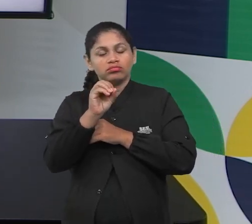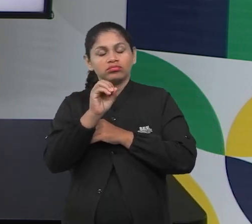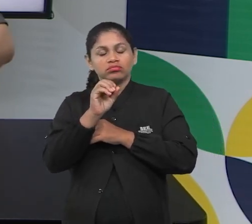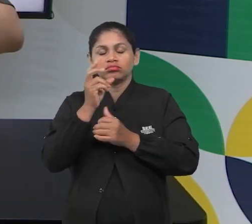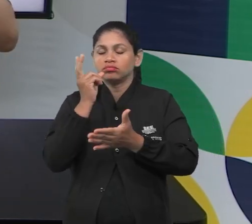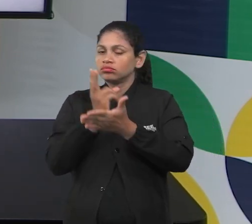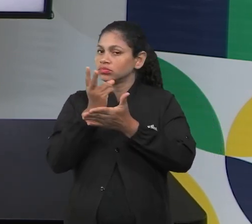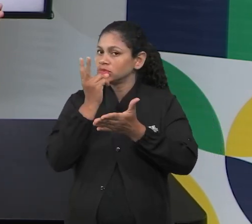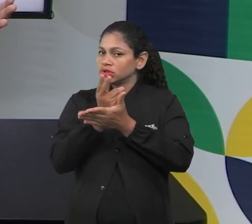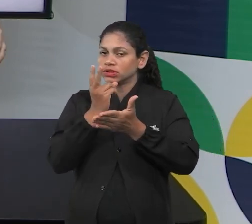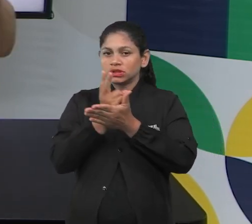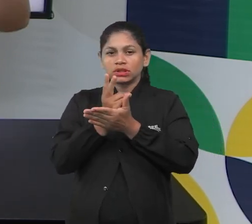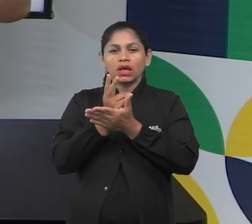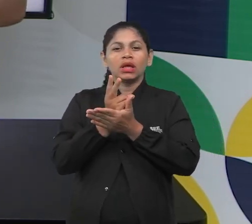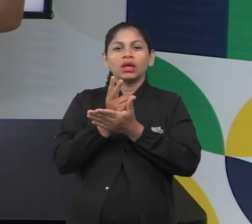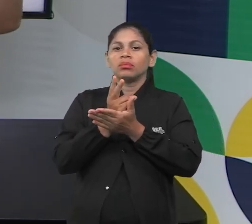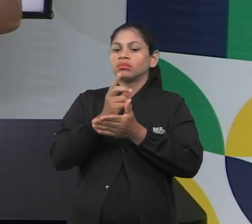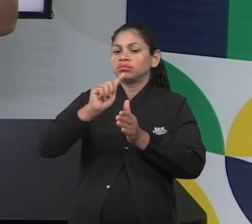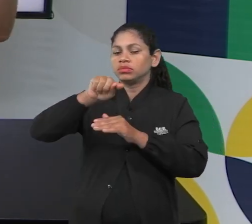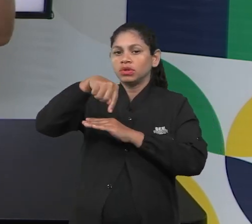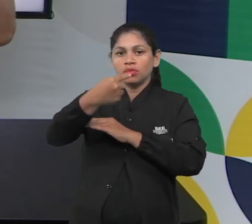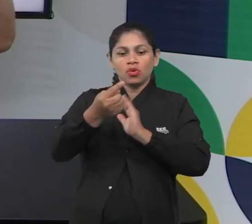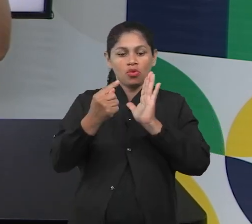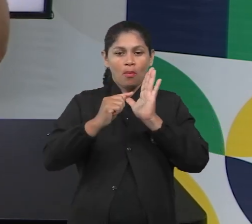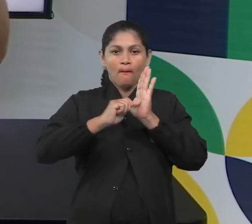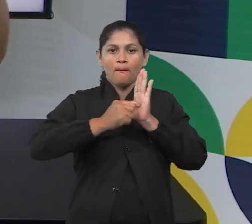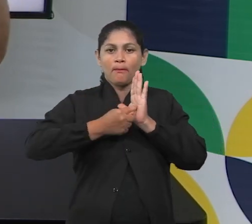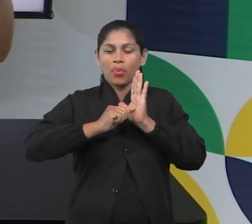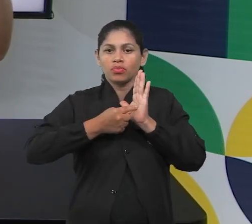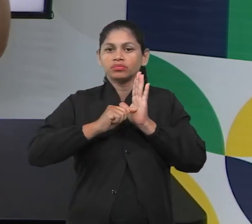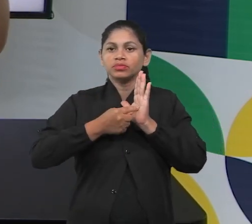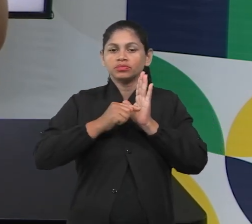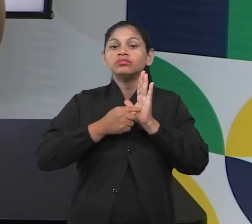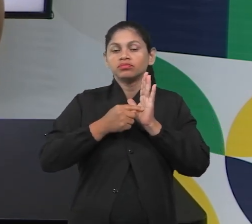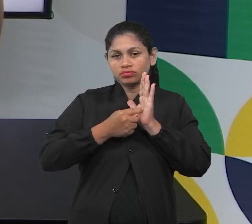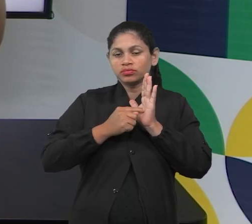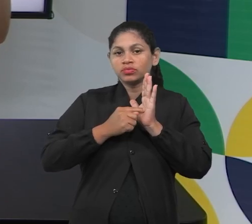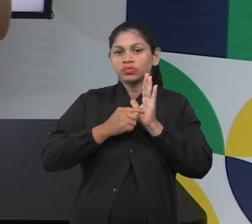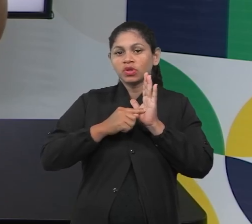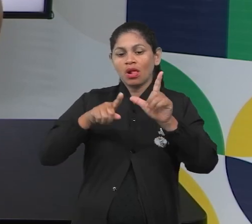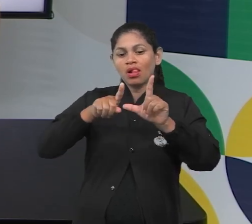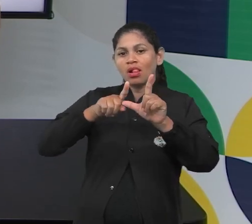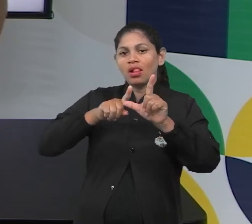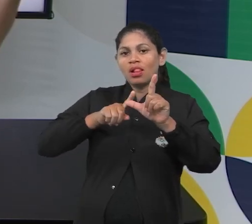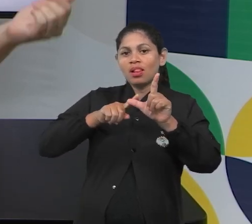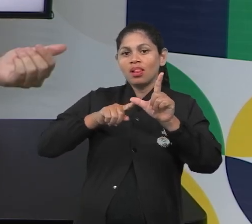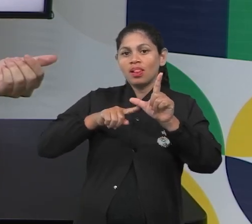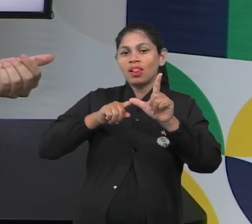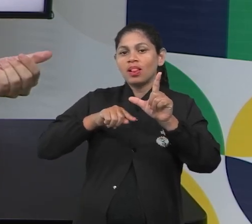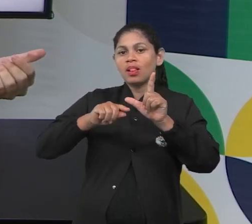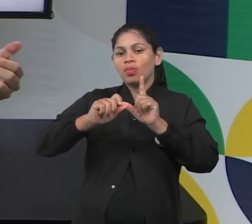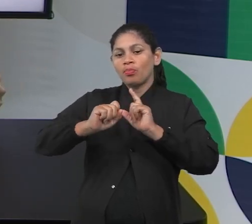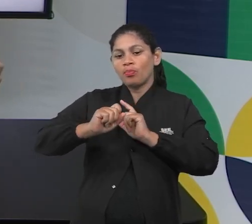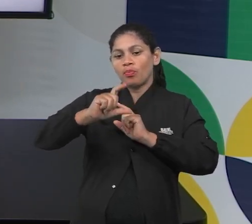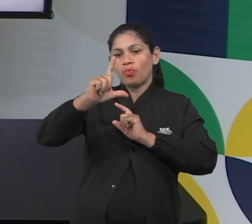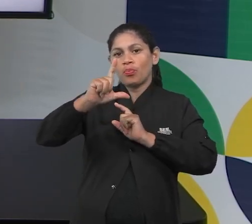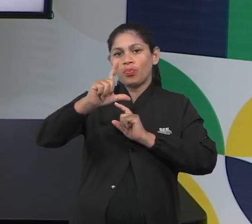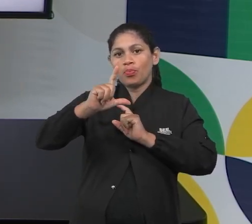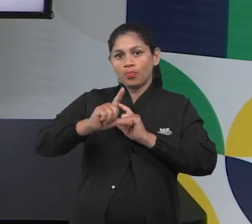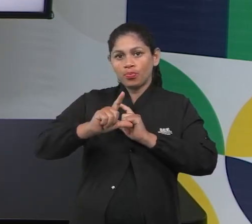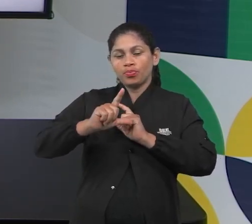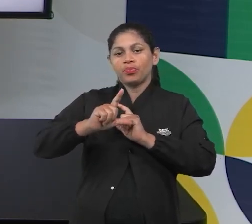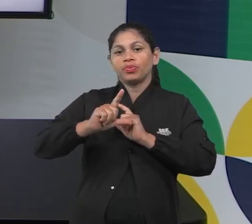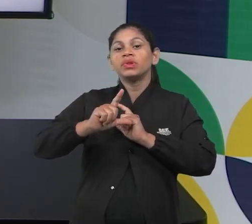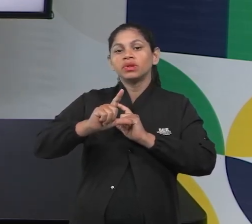eu vou contar o período desde a primeira letra maiúscula até o ponto, pode ser final ou continuando. Então,